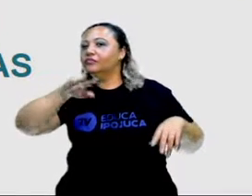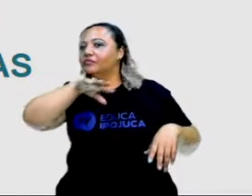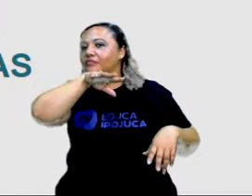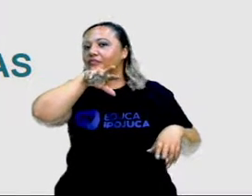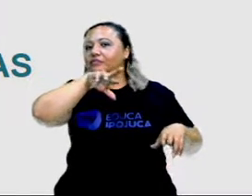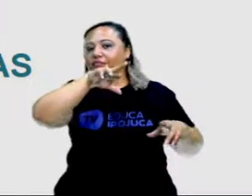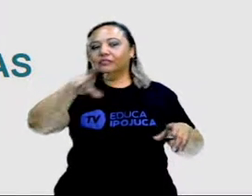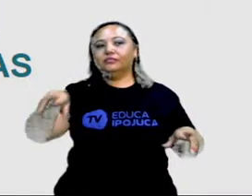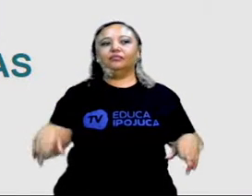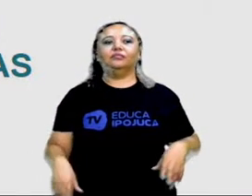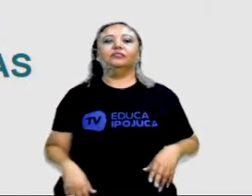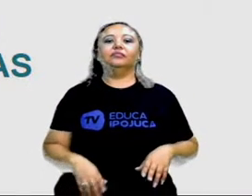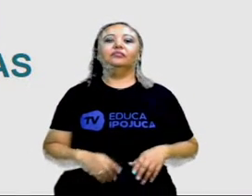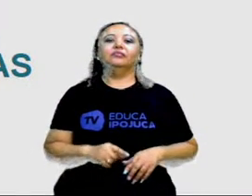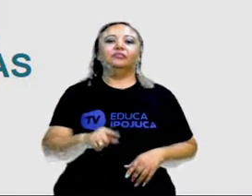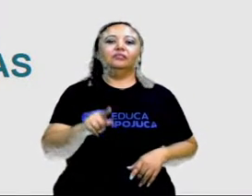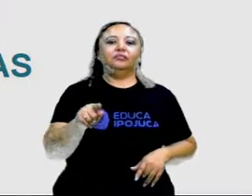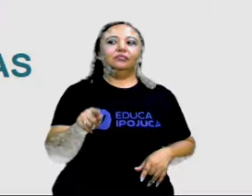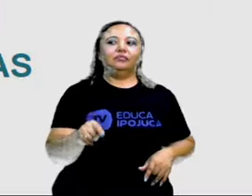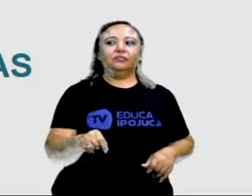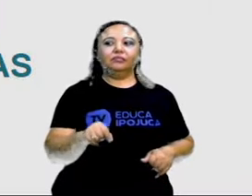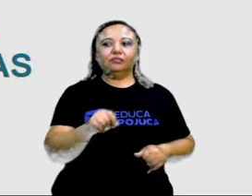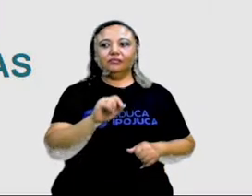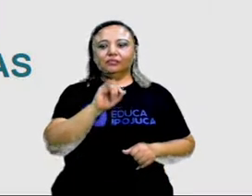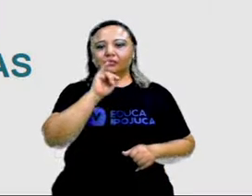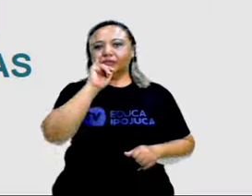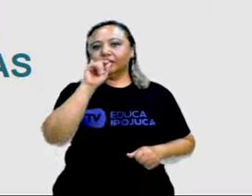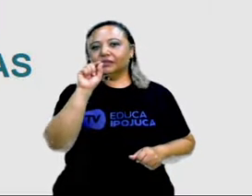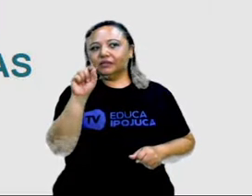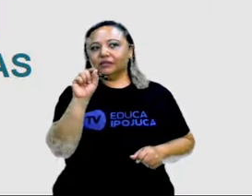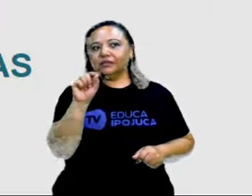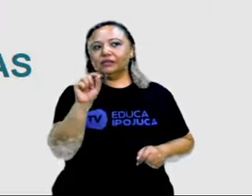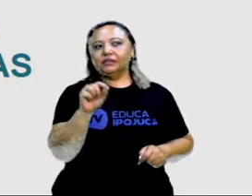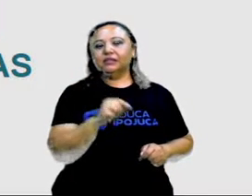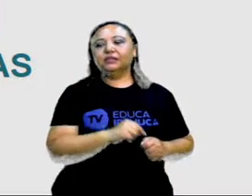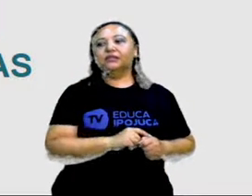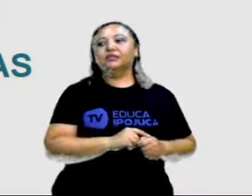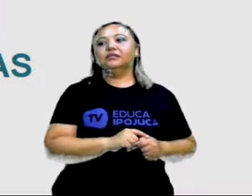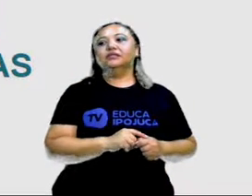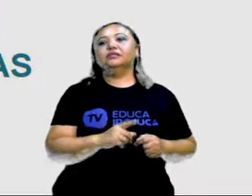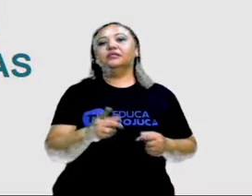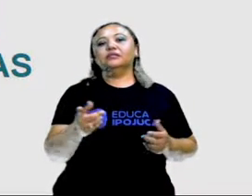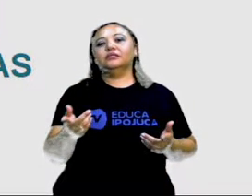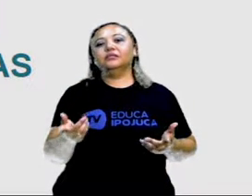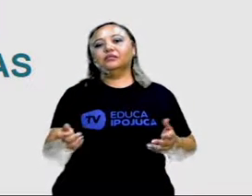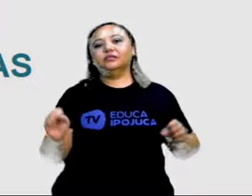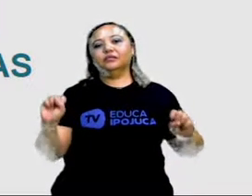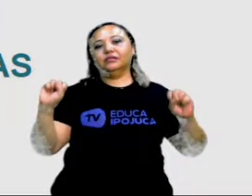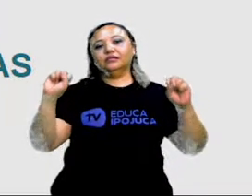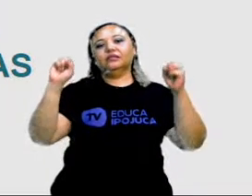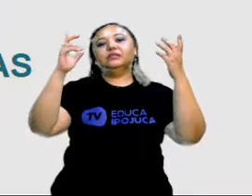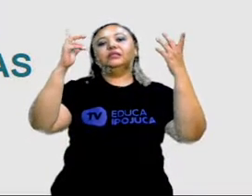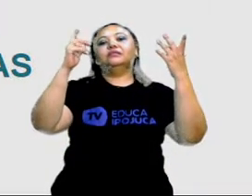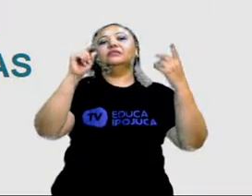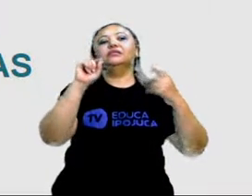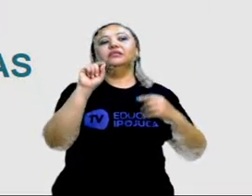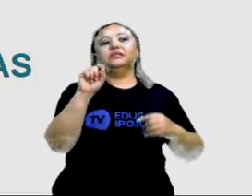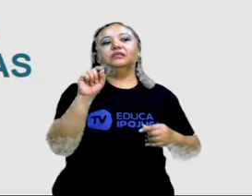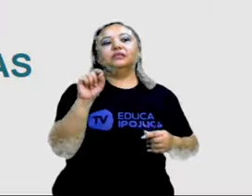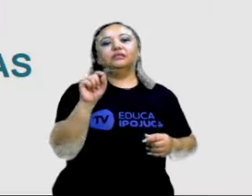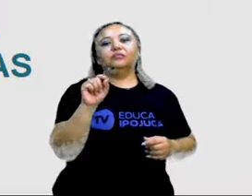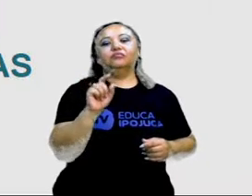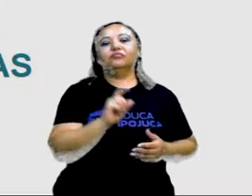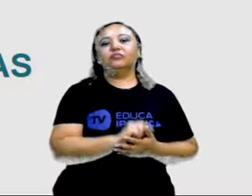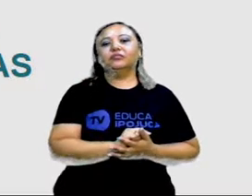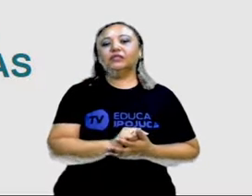Imaginem, quem foi dizer que aí também a festa? O